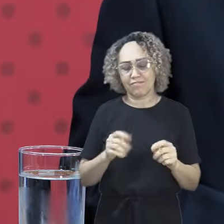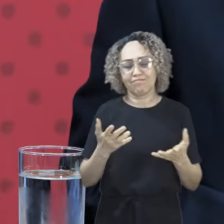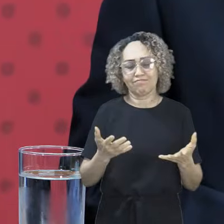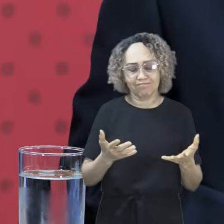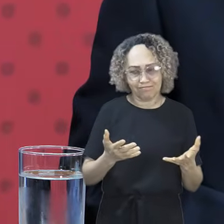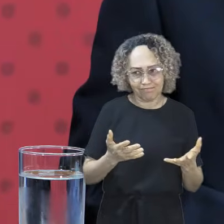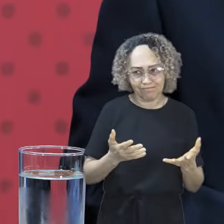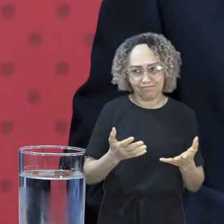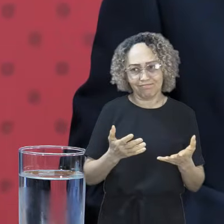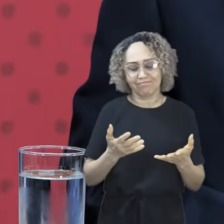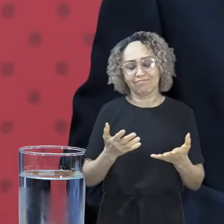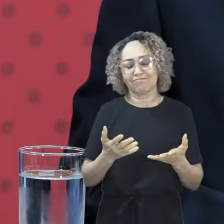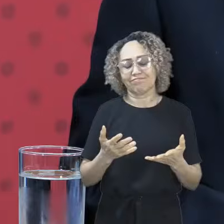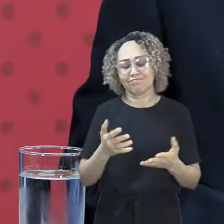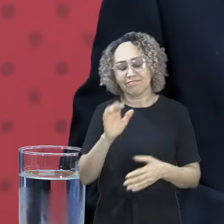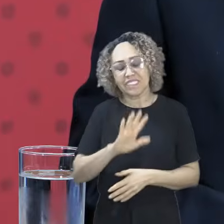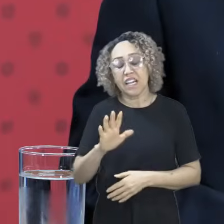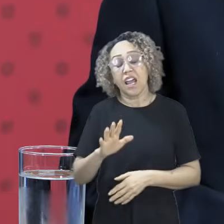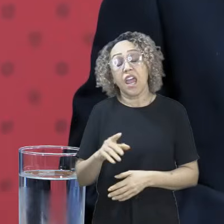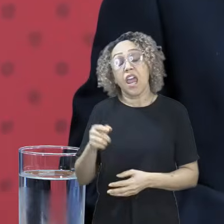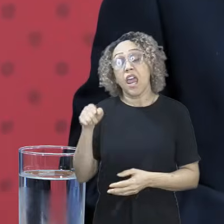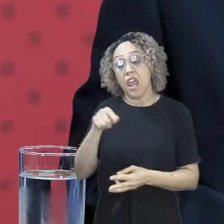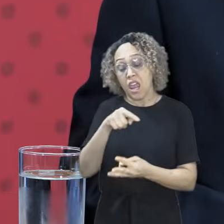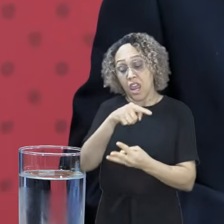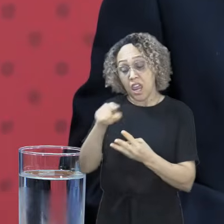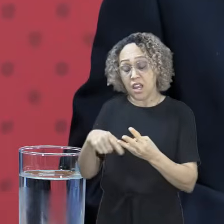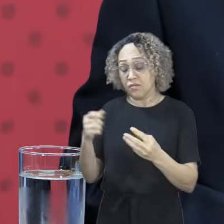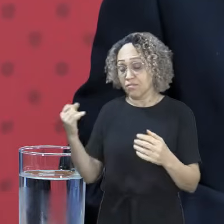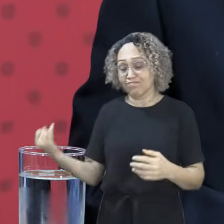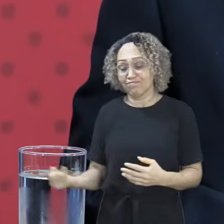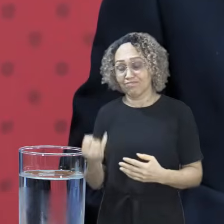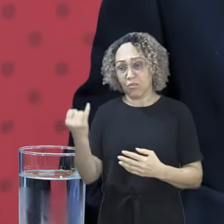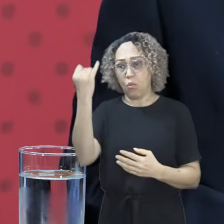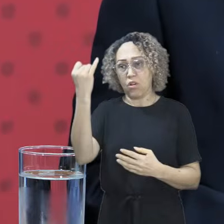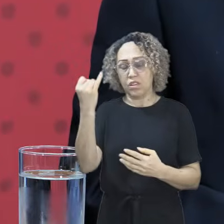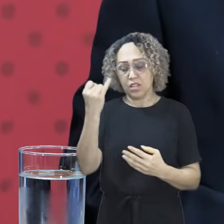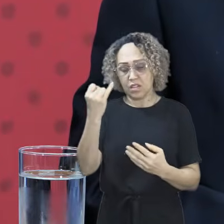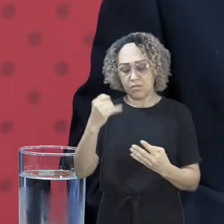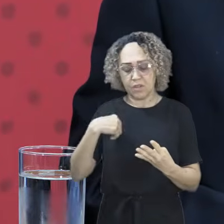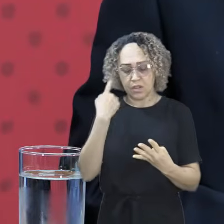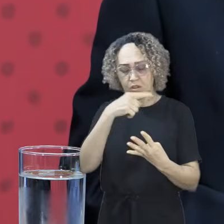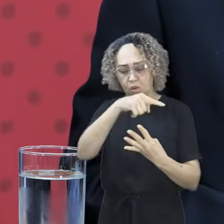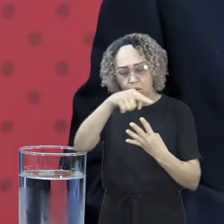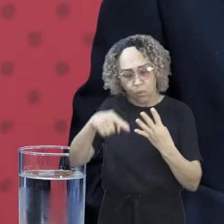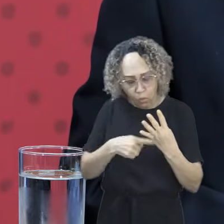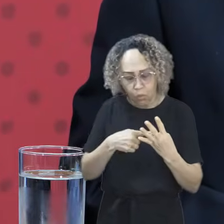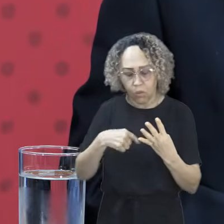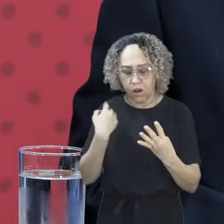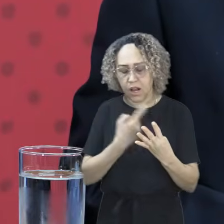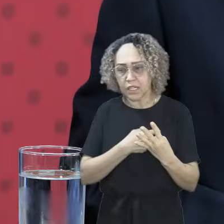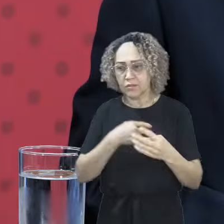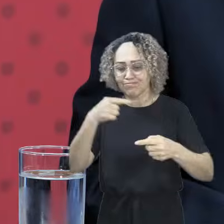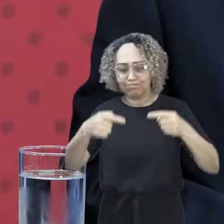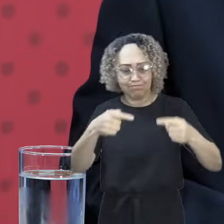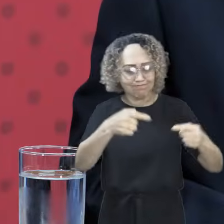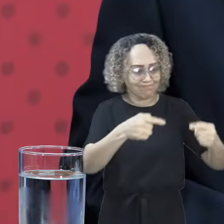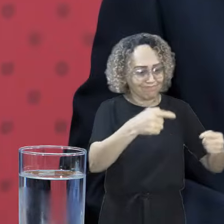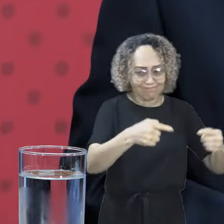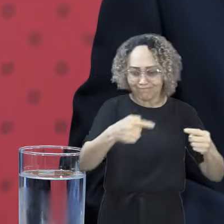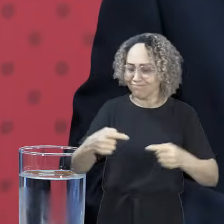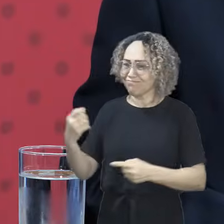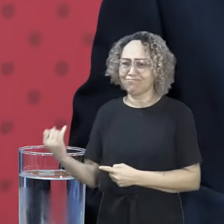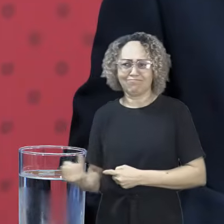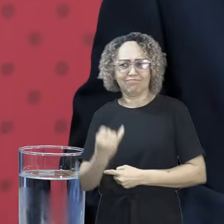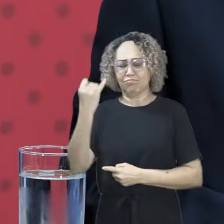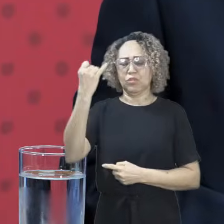não teríamos percorrido, né, os estados brasileiros debatendo os rumos do nosso partido.